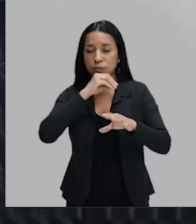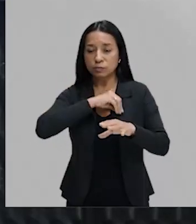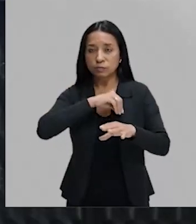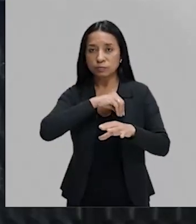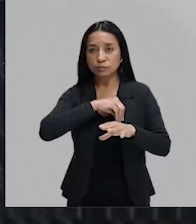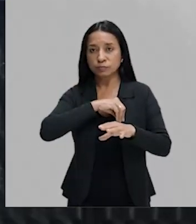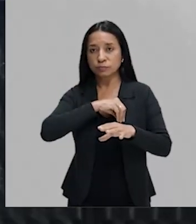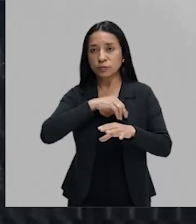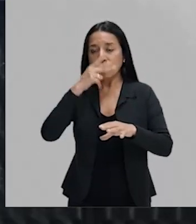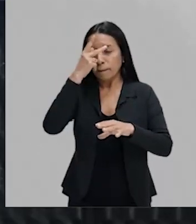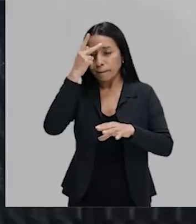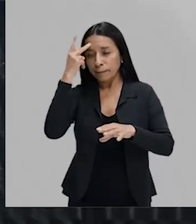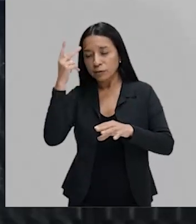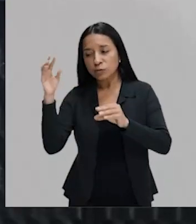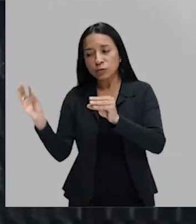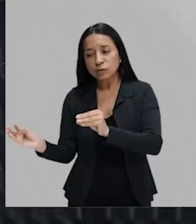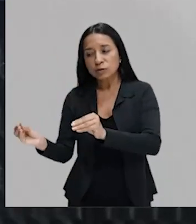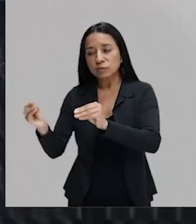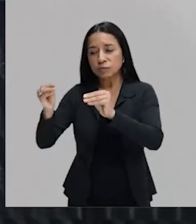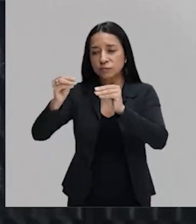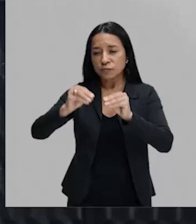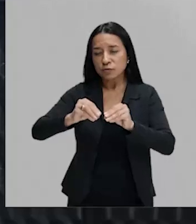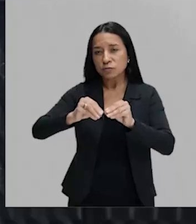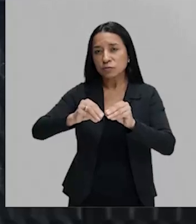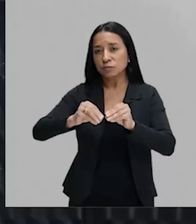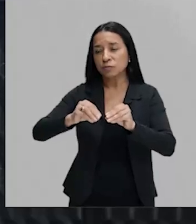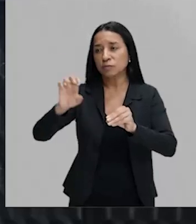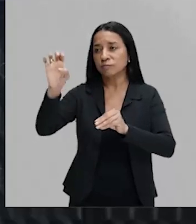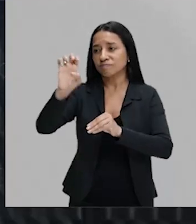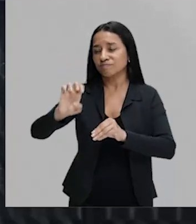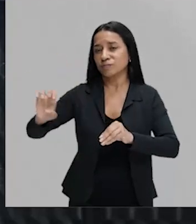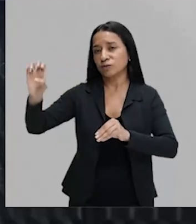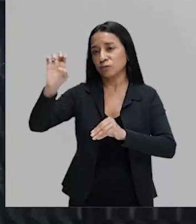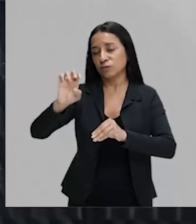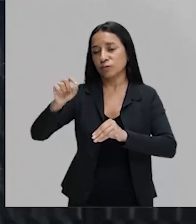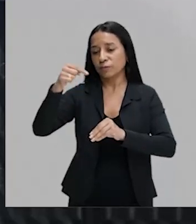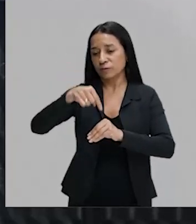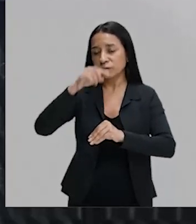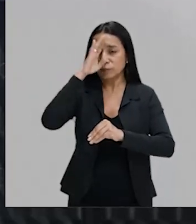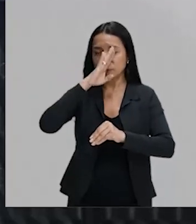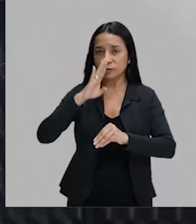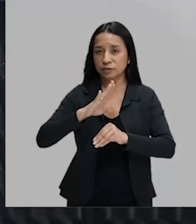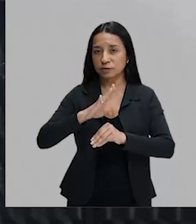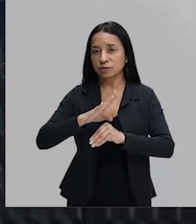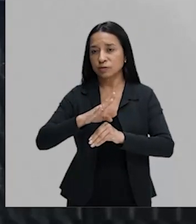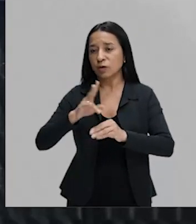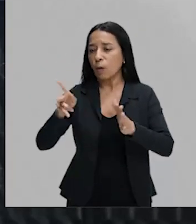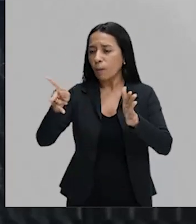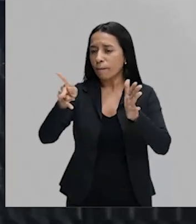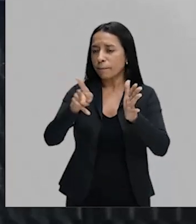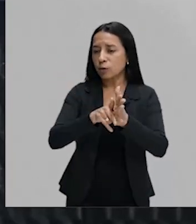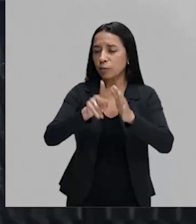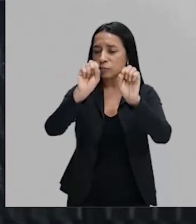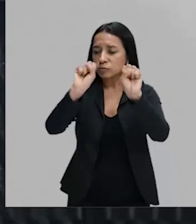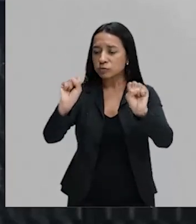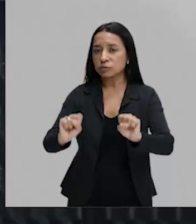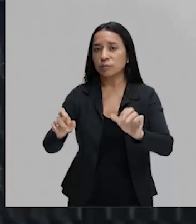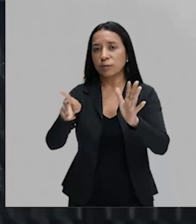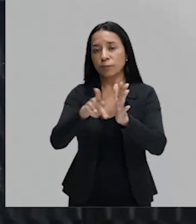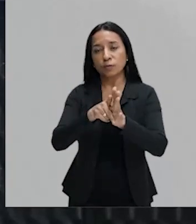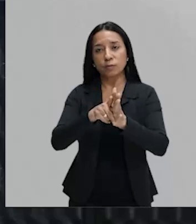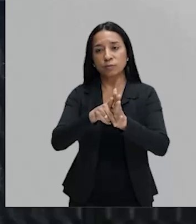imigrante europeu, através do sistema de parceria, que é um sistema privado que não deu